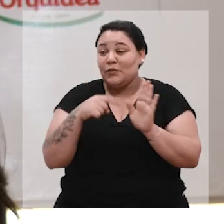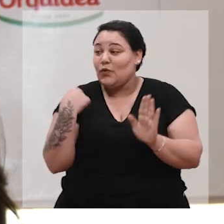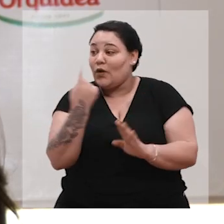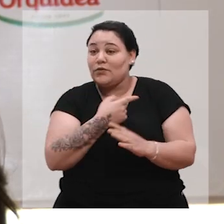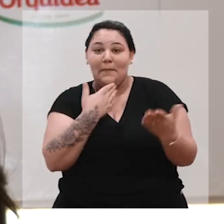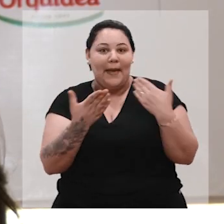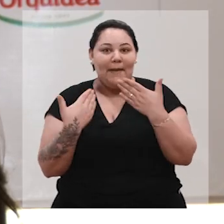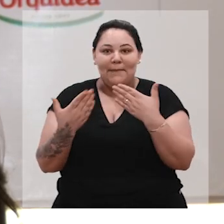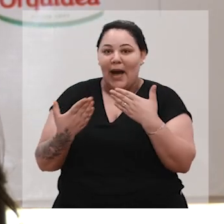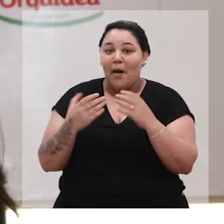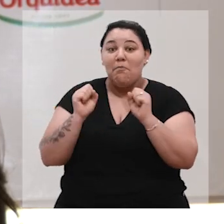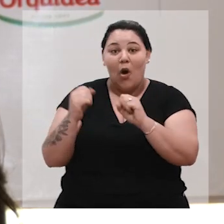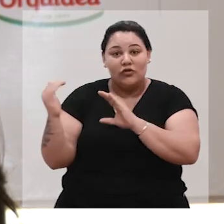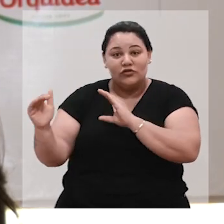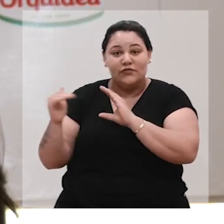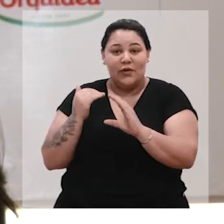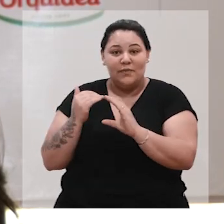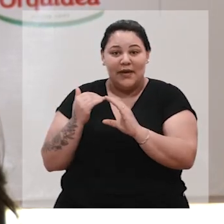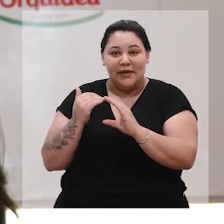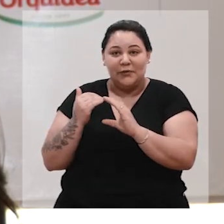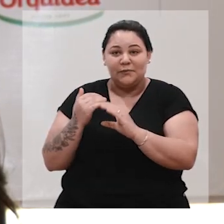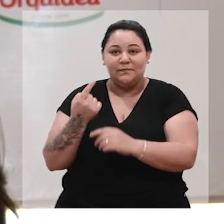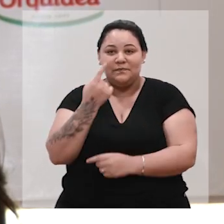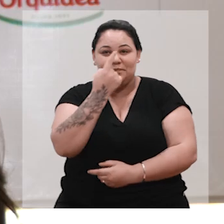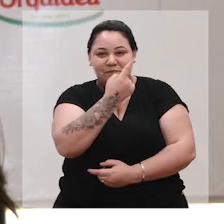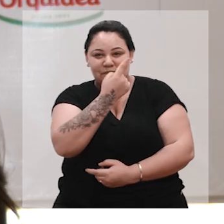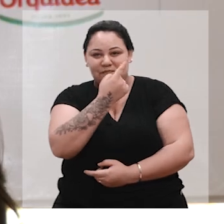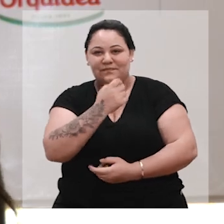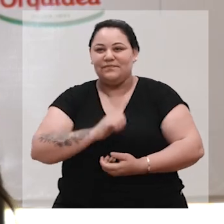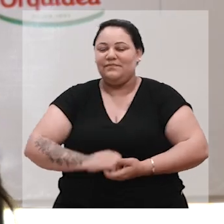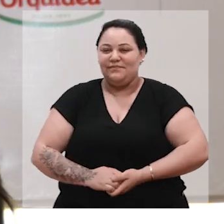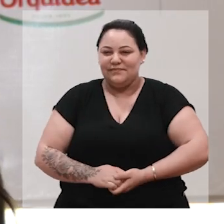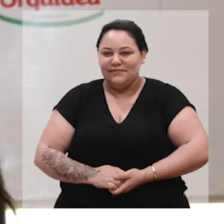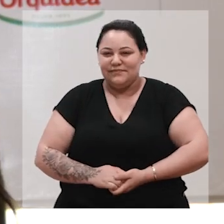Roda de Saberes. Você pode mandar um e-mail para o